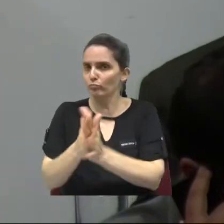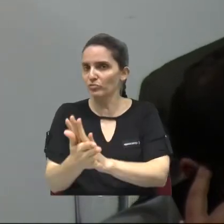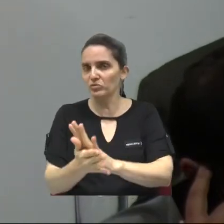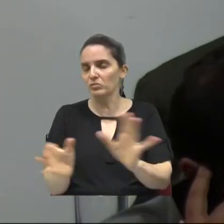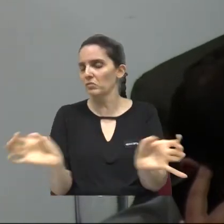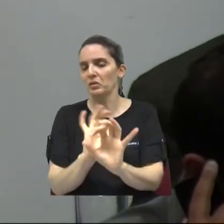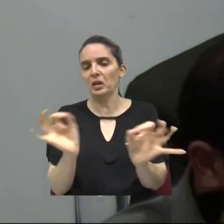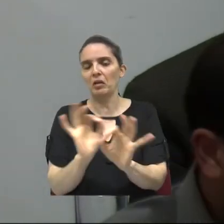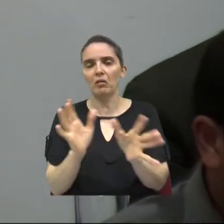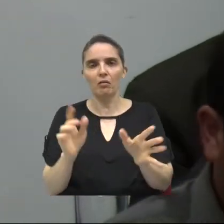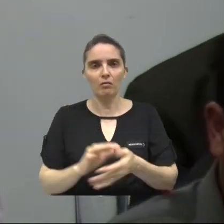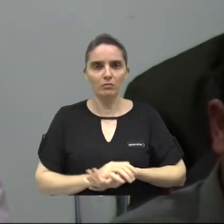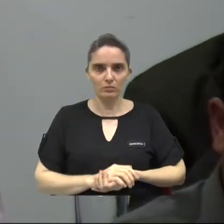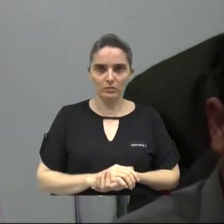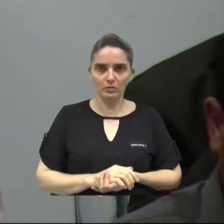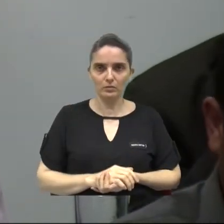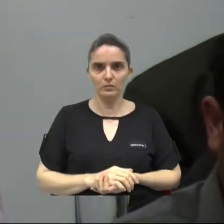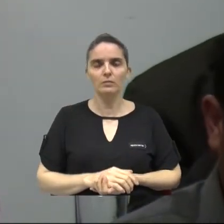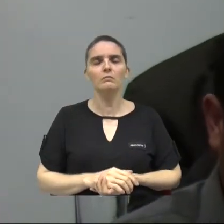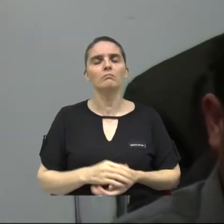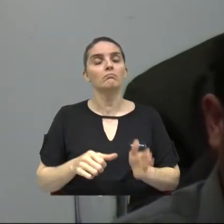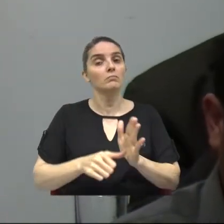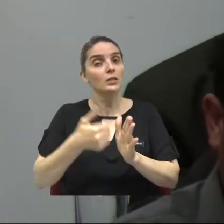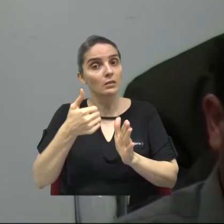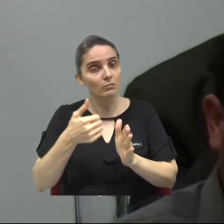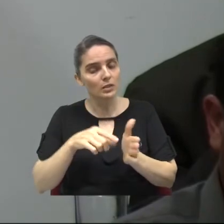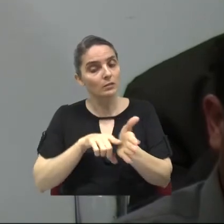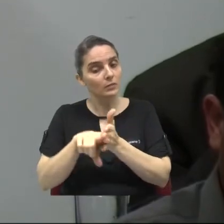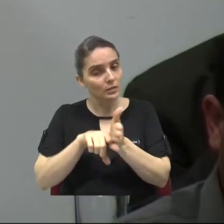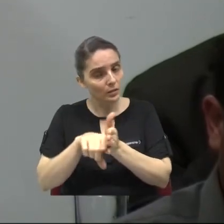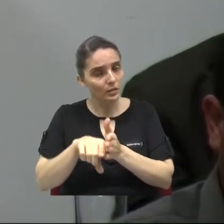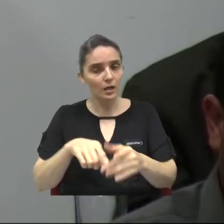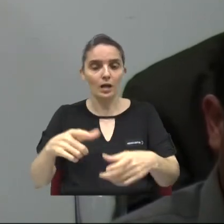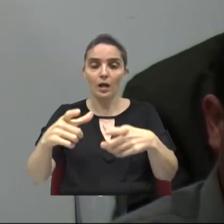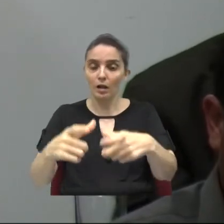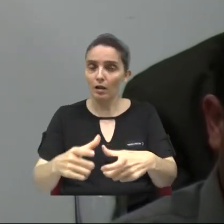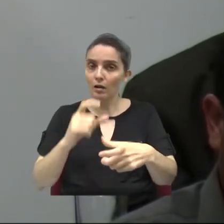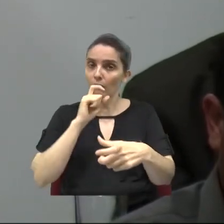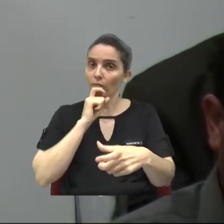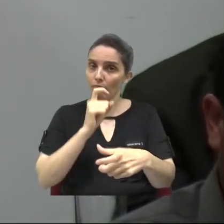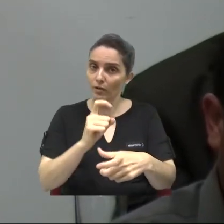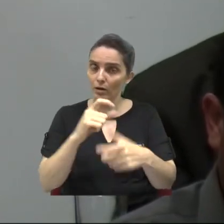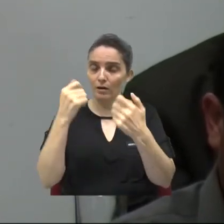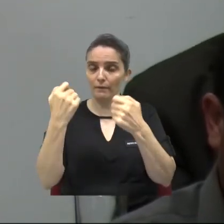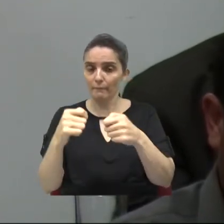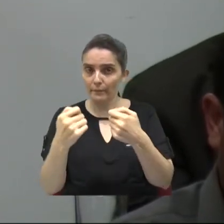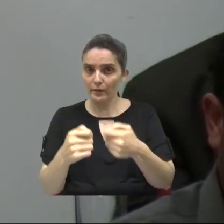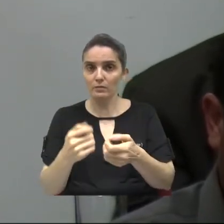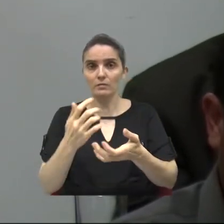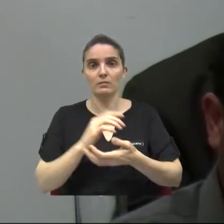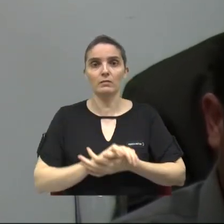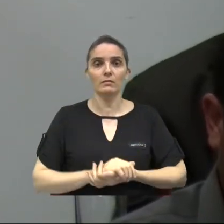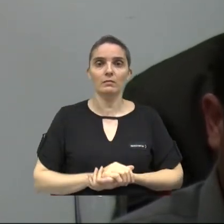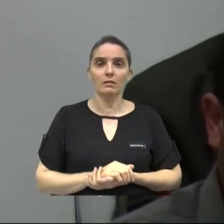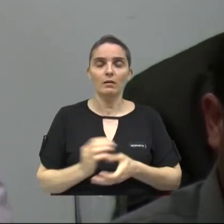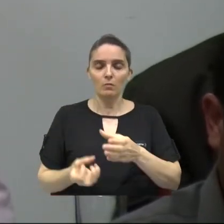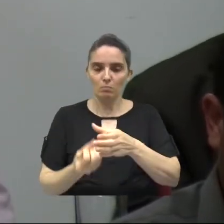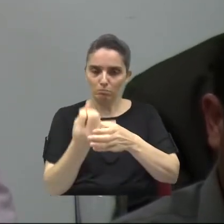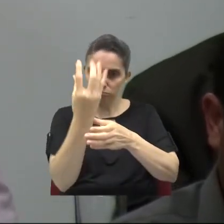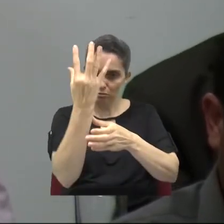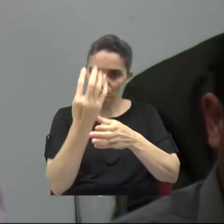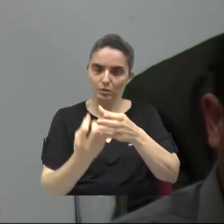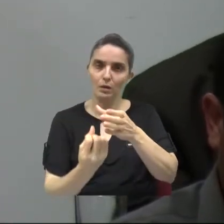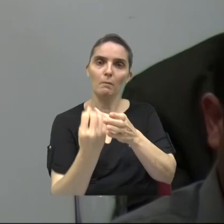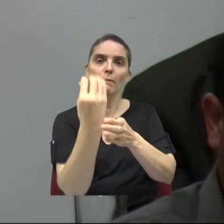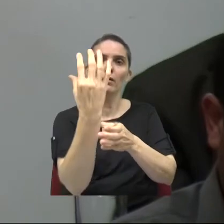derrubou, não. Deve ter sido um estudo, já que é uma área verde, tem que, sendo assim, está lá o plantio de árvore, que